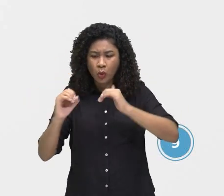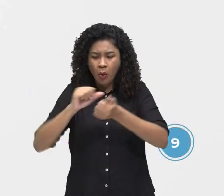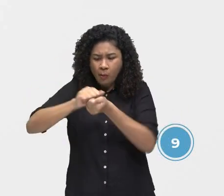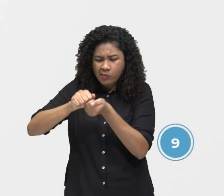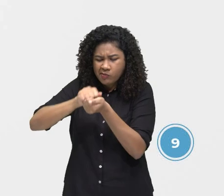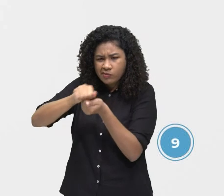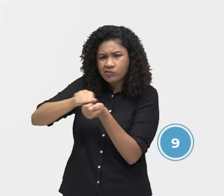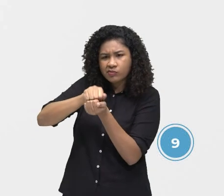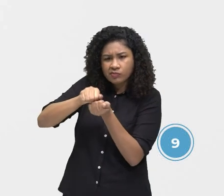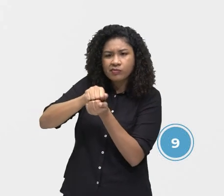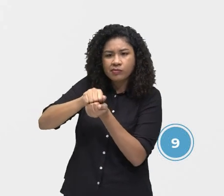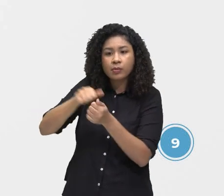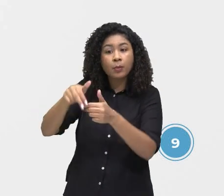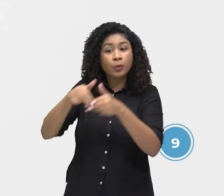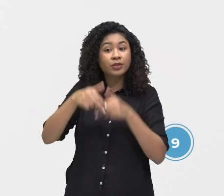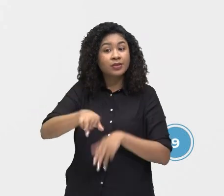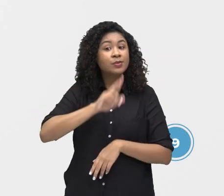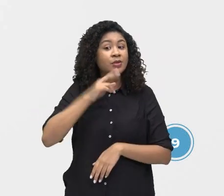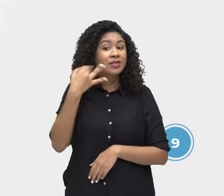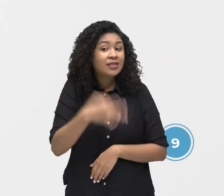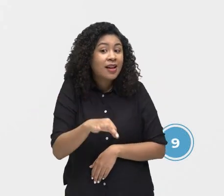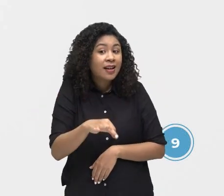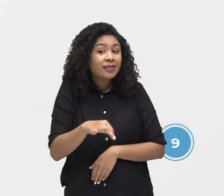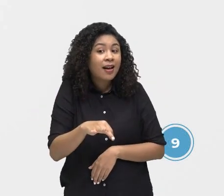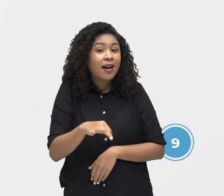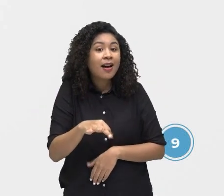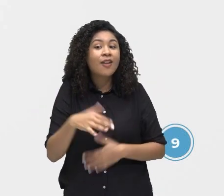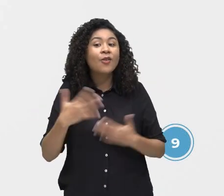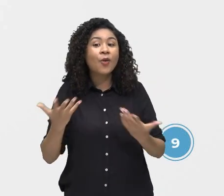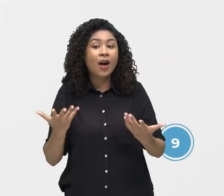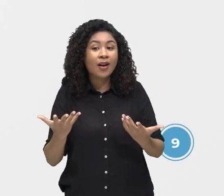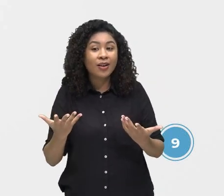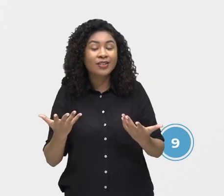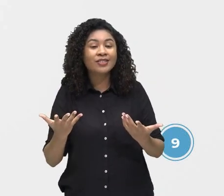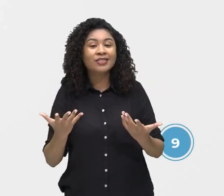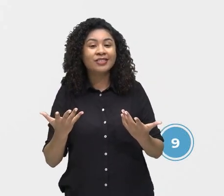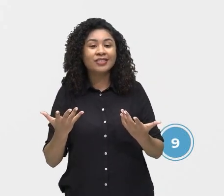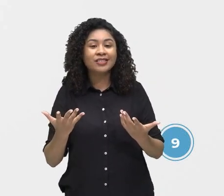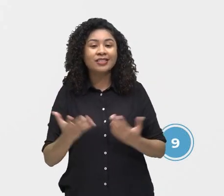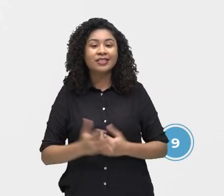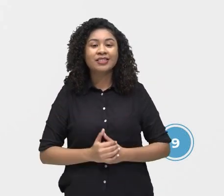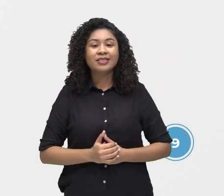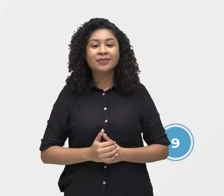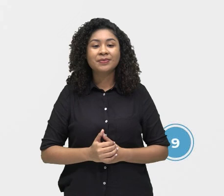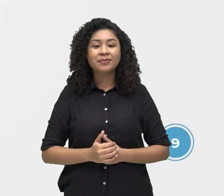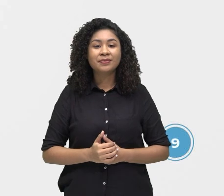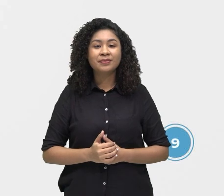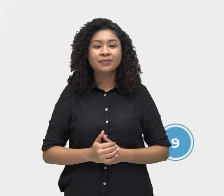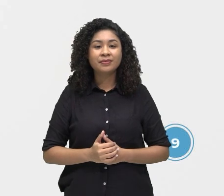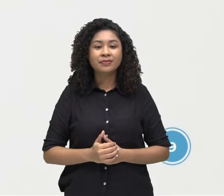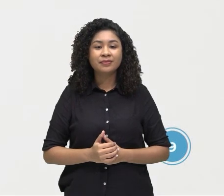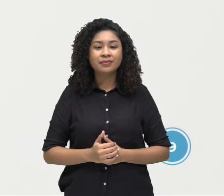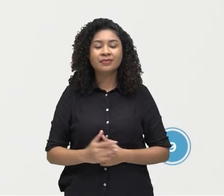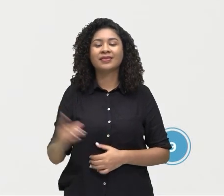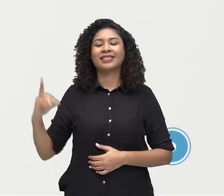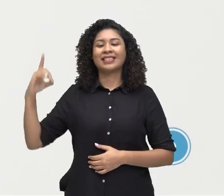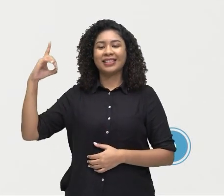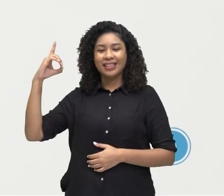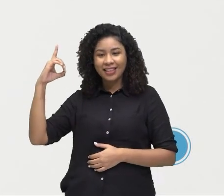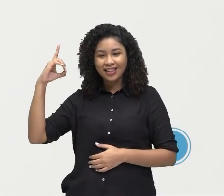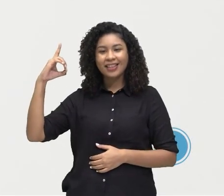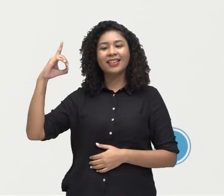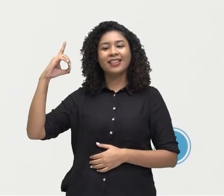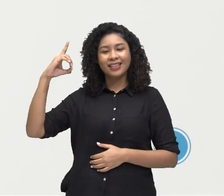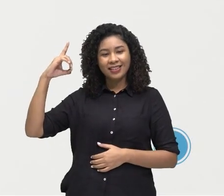amassar os alimentos. Então, nossa resposta certa, vamos direto aí para a nossa resposta correta, que é a letra D.